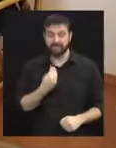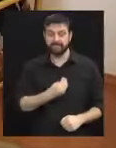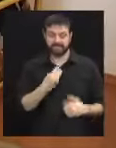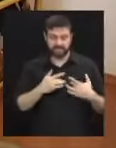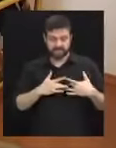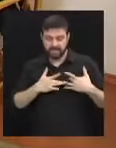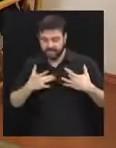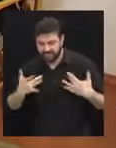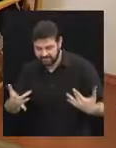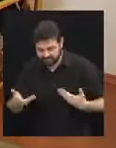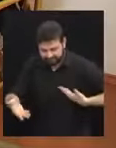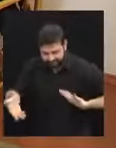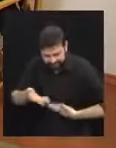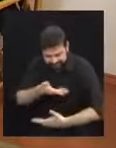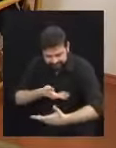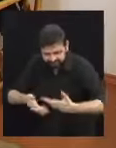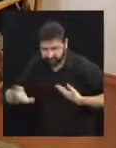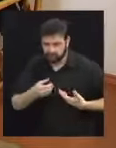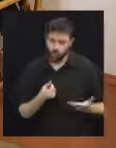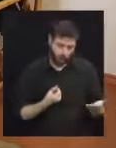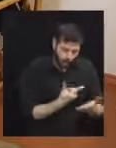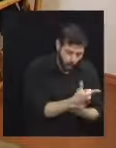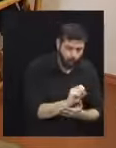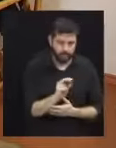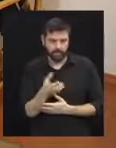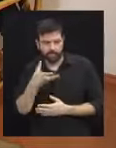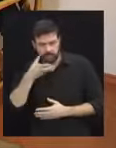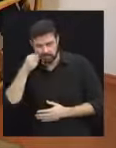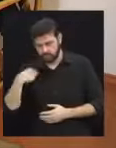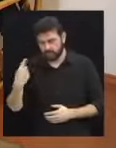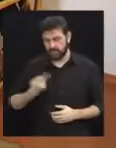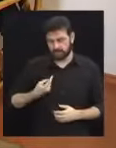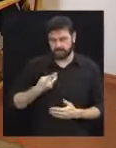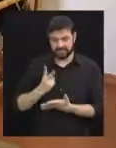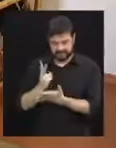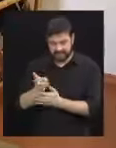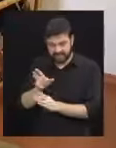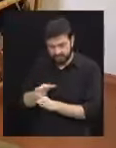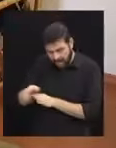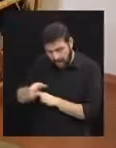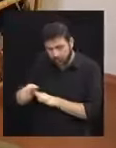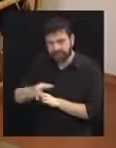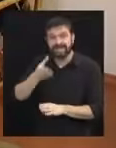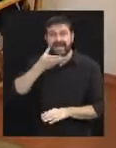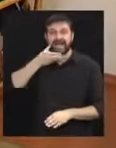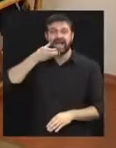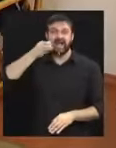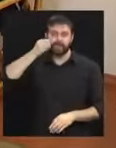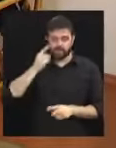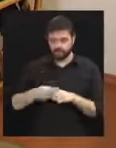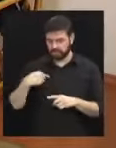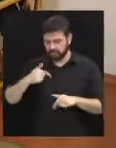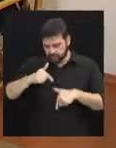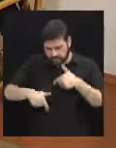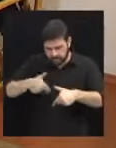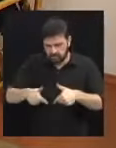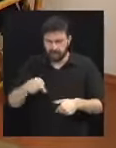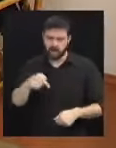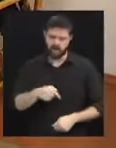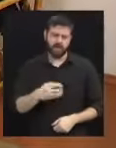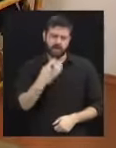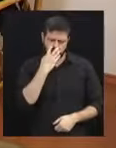doar. Independente de compra ou de adoção, claro que nós vamos sempre pender para adoção, porque a gente faz esse trabalho e a gente acha que eles merecem